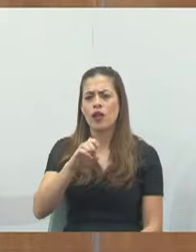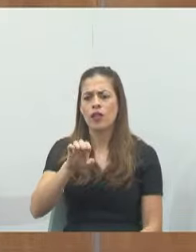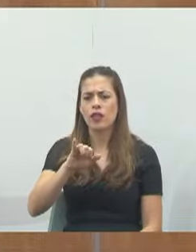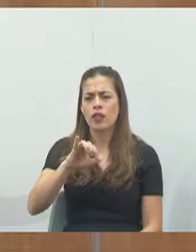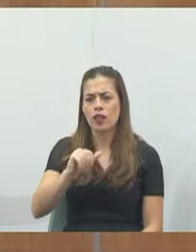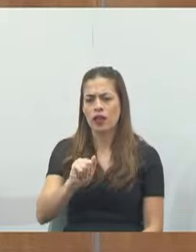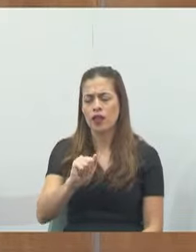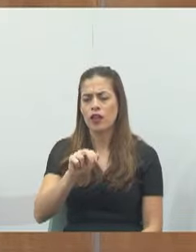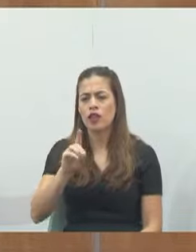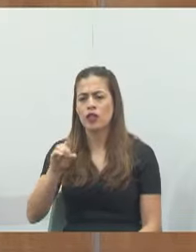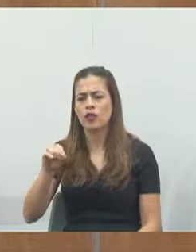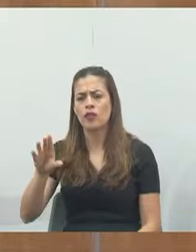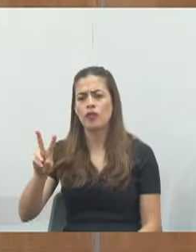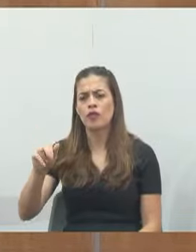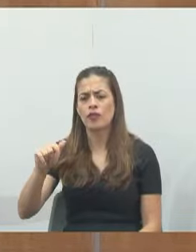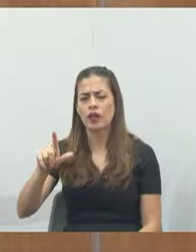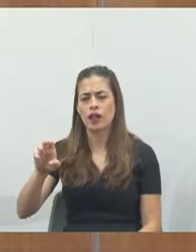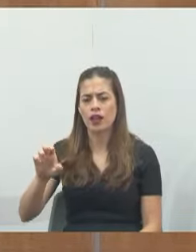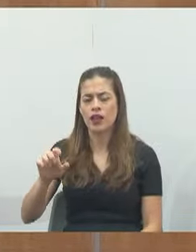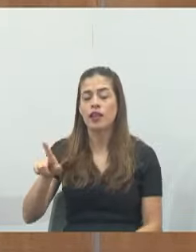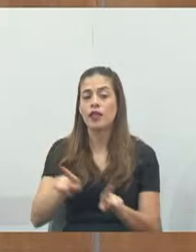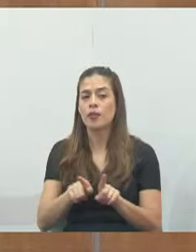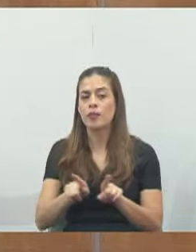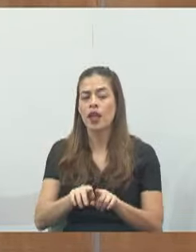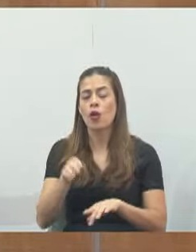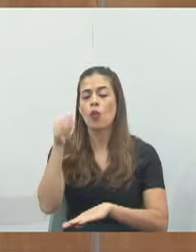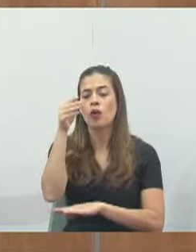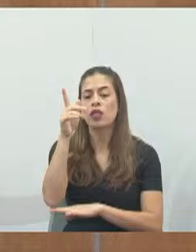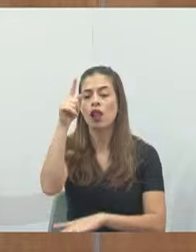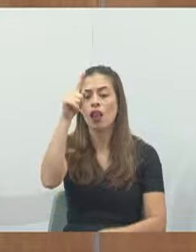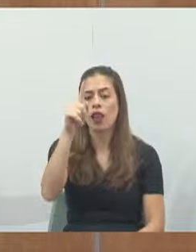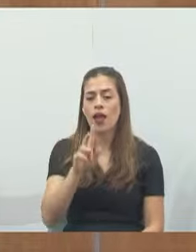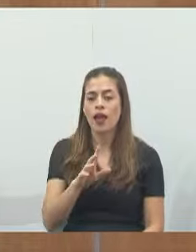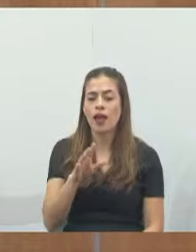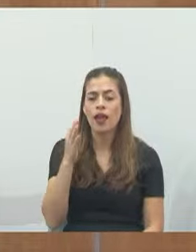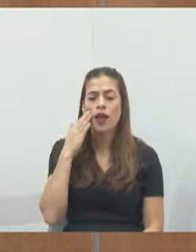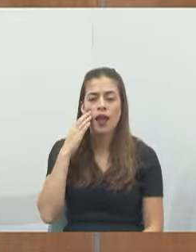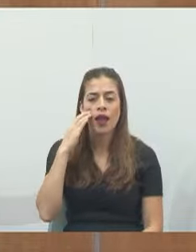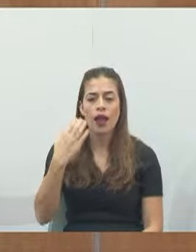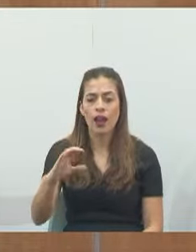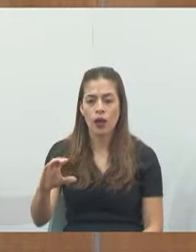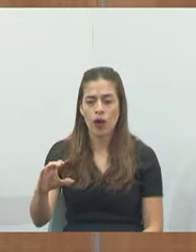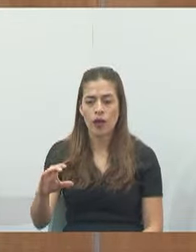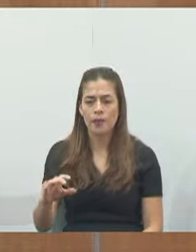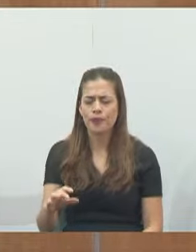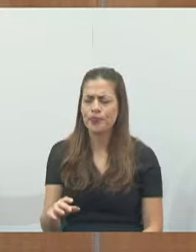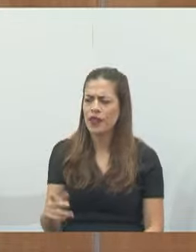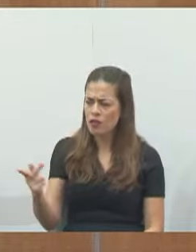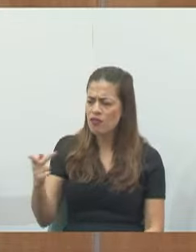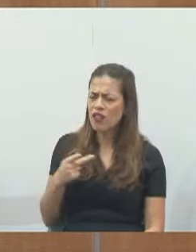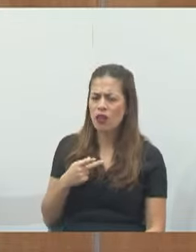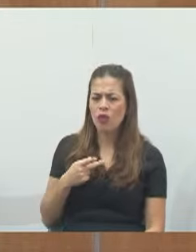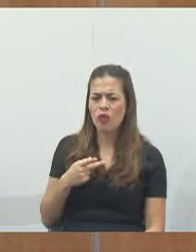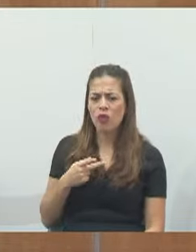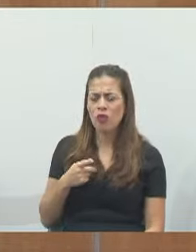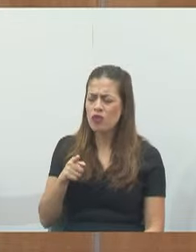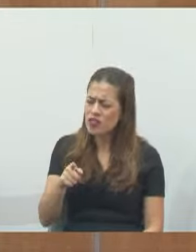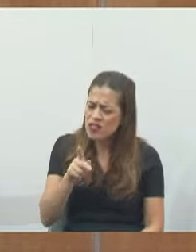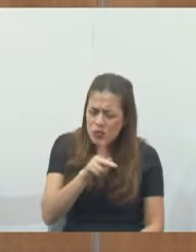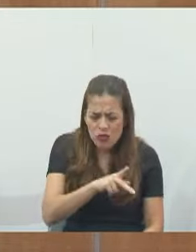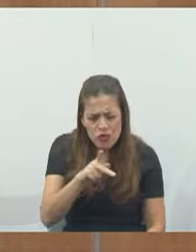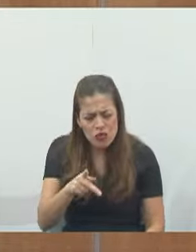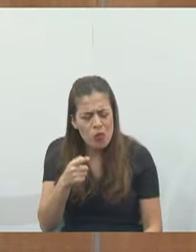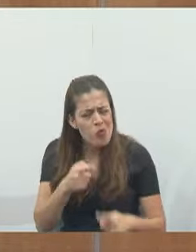lá em Caraguá e dentre outros empreendimentos. E ele me disse, Fabrícios, você é professor, por que você não